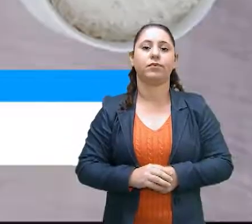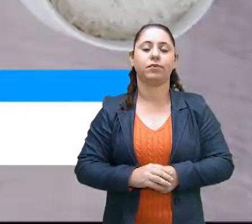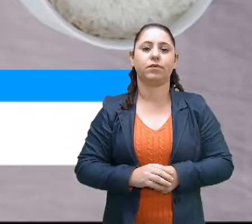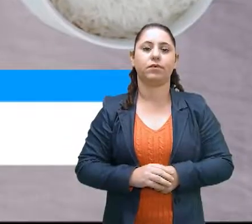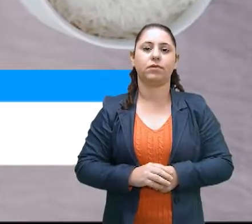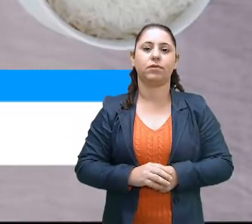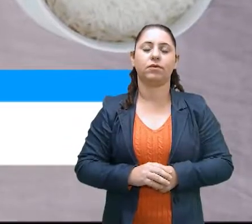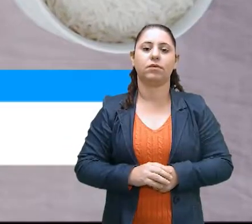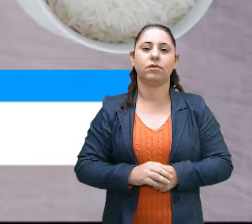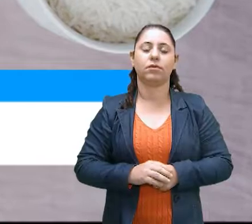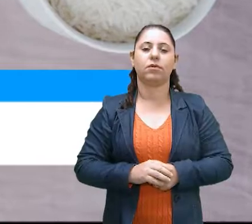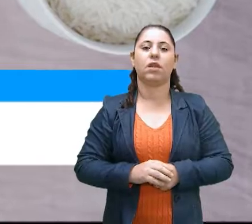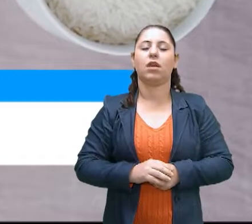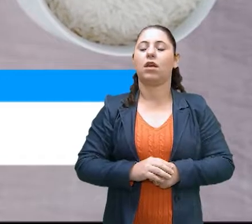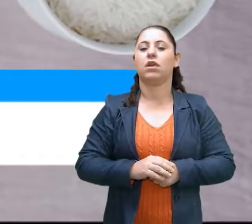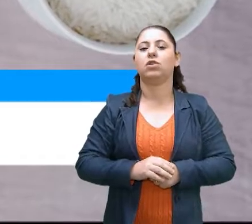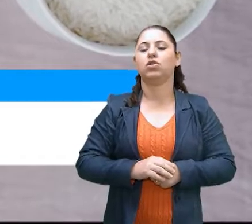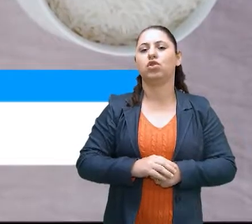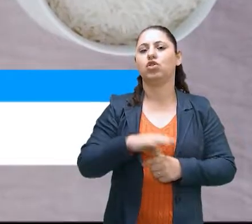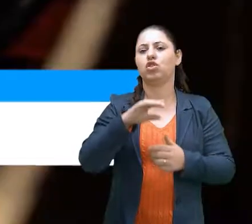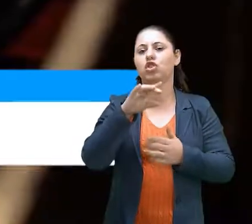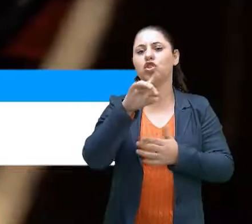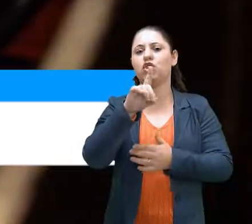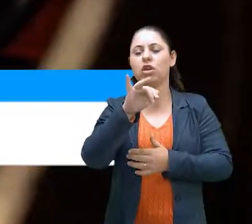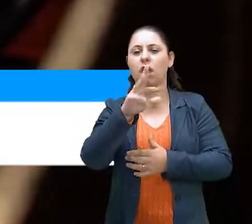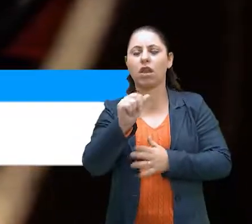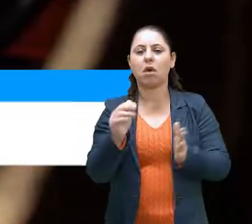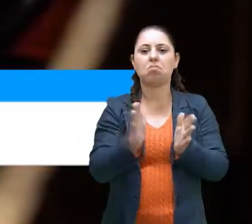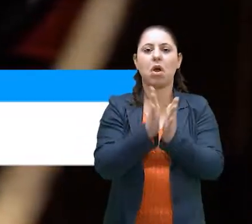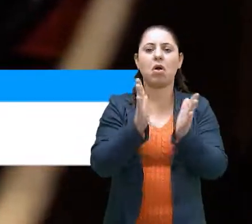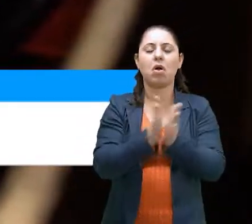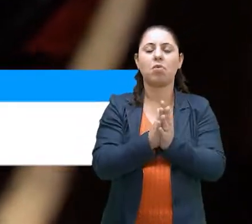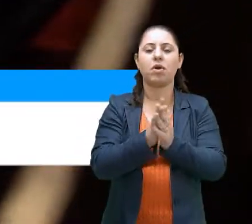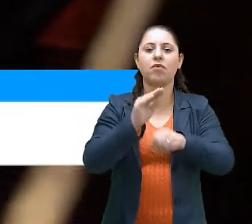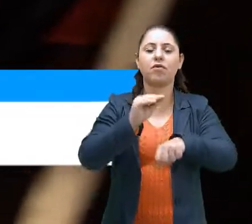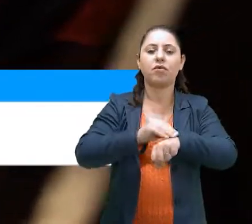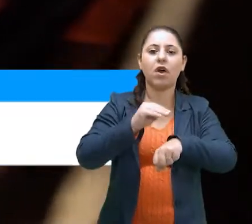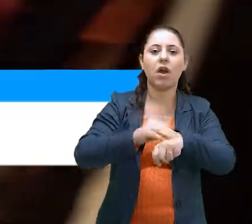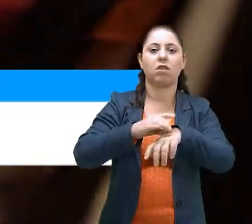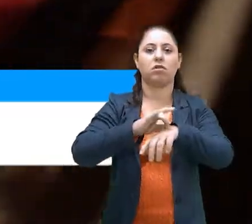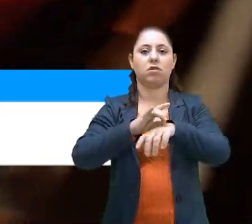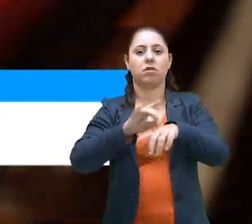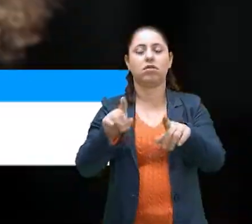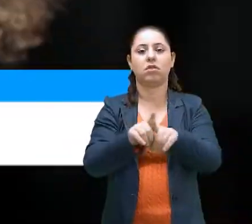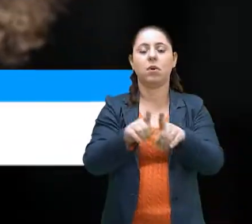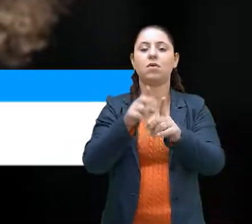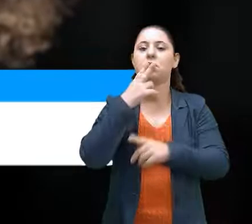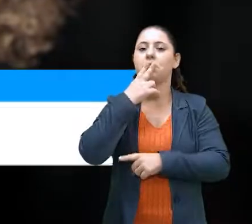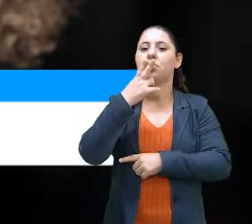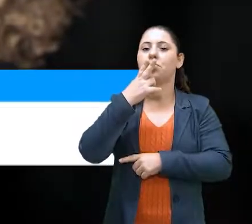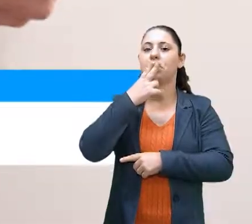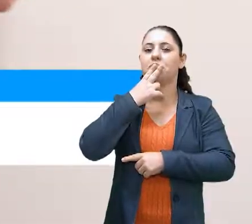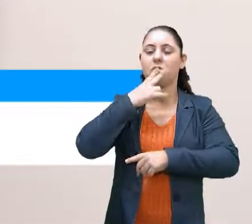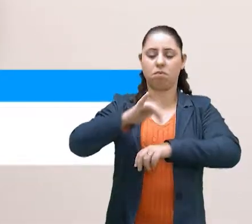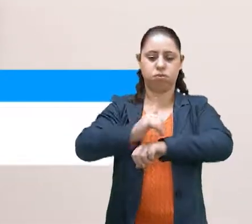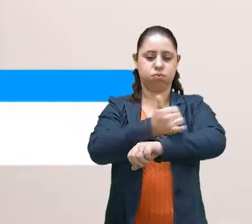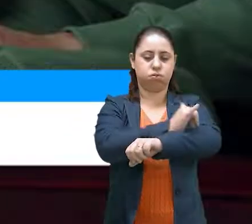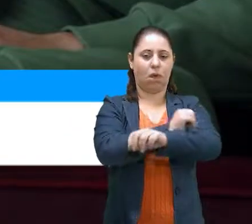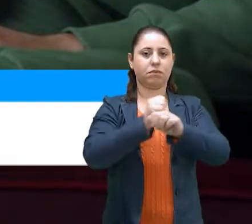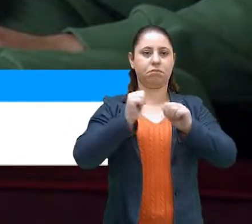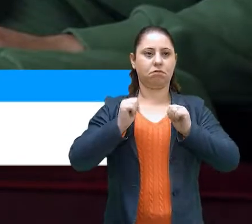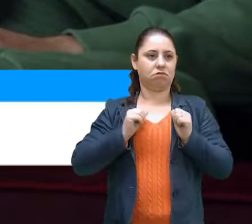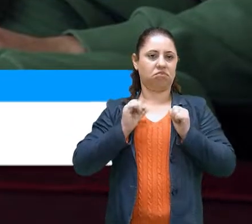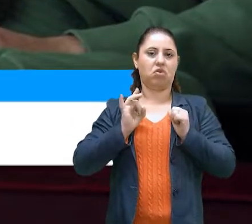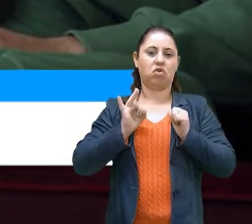evitados. Fatores como dieta pobre em fibras, exagero no consumo de carnes vermelhas e processadas, tabagismo, obesidade